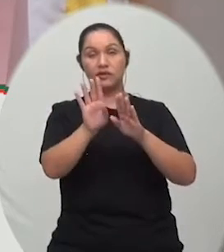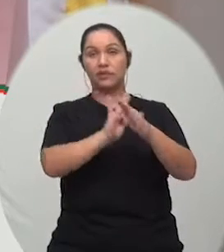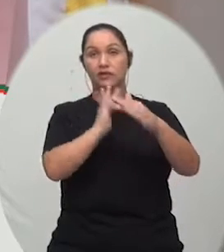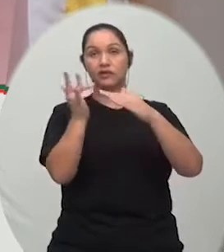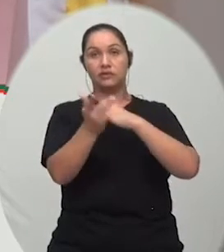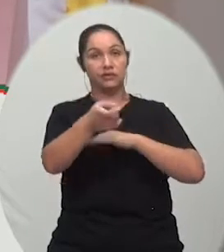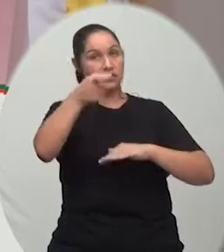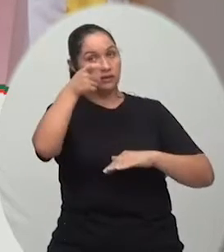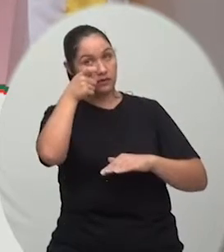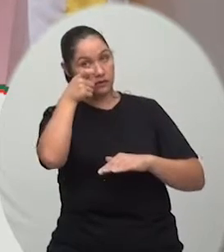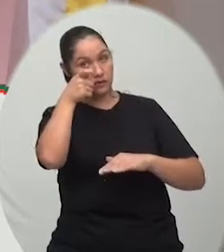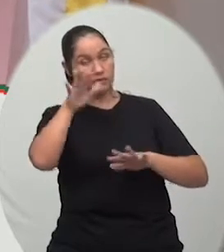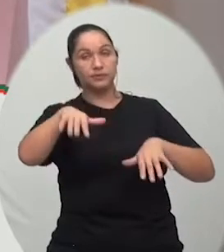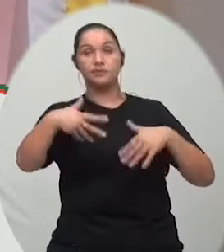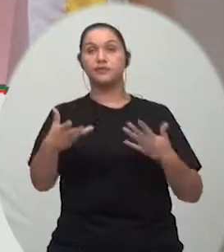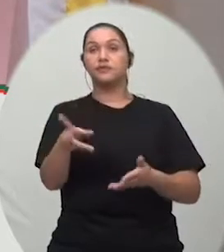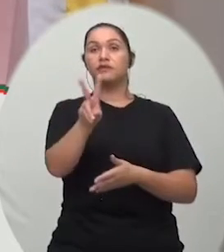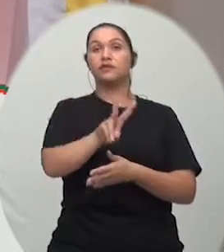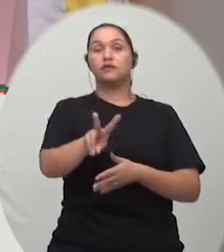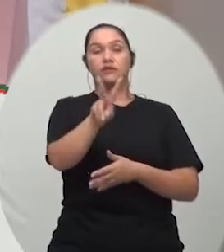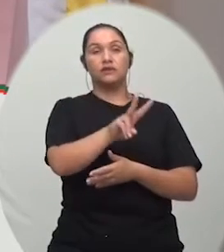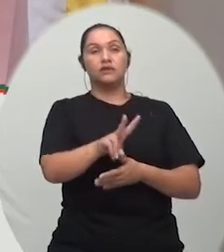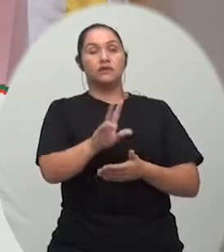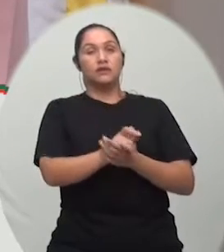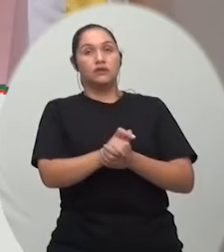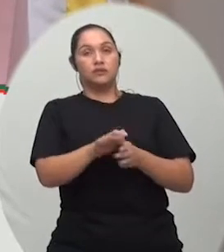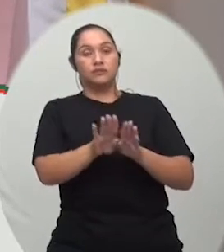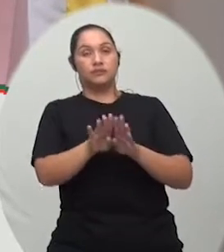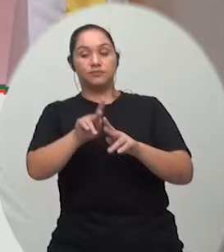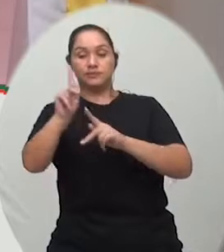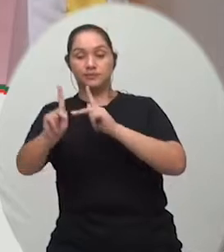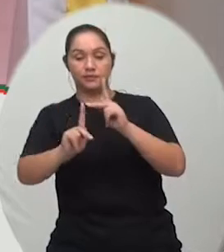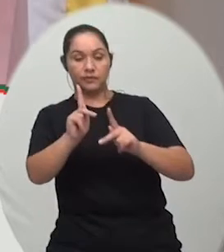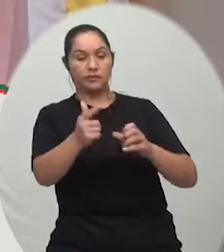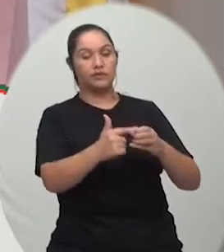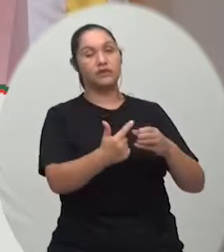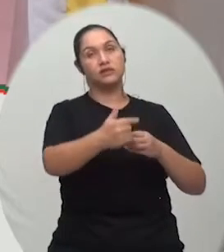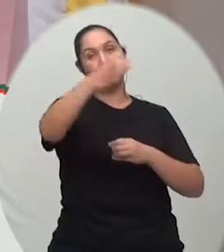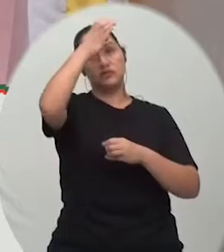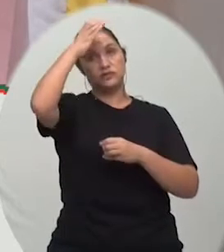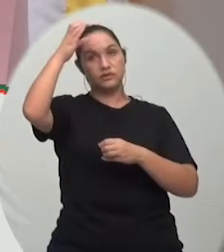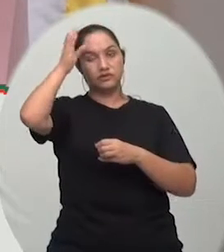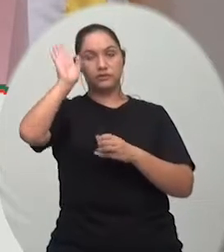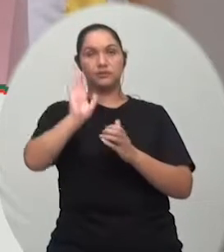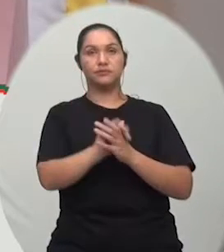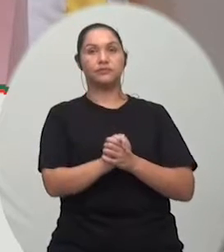sociais. Senhores vereadores e população da nossa cidade,